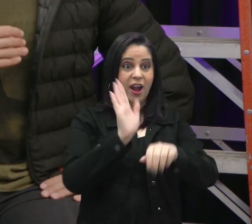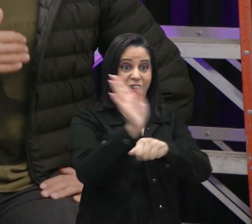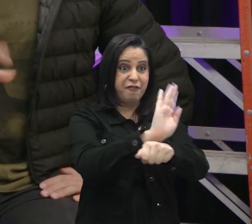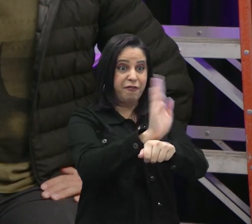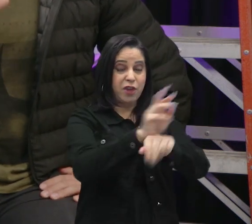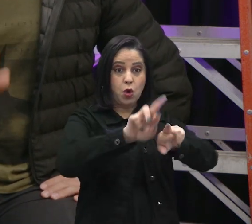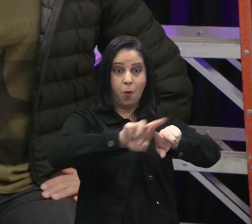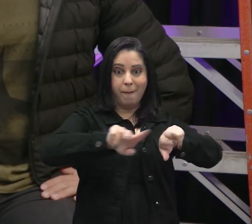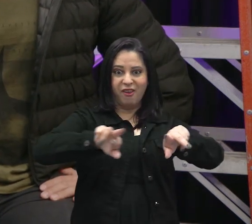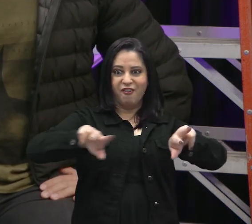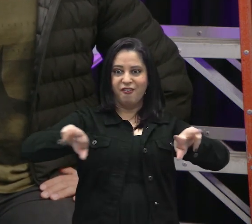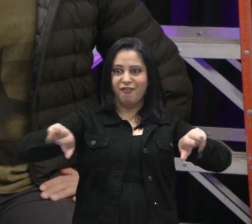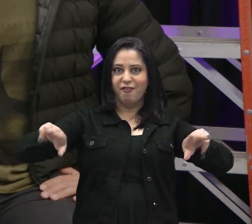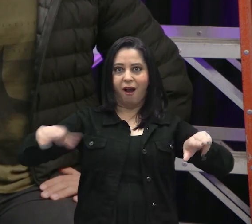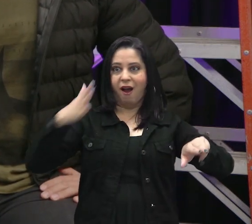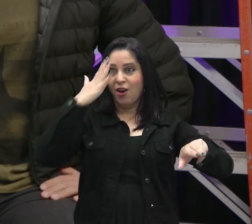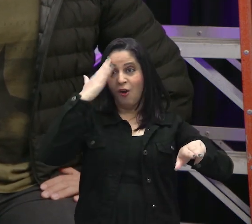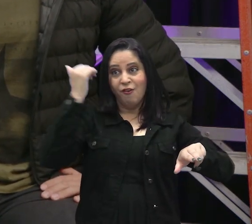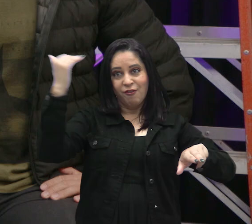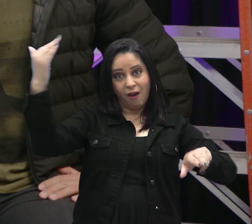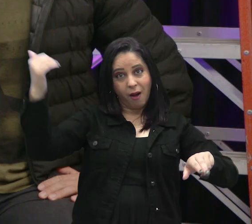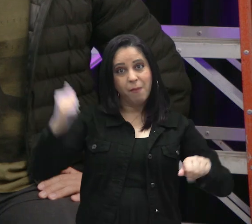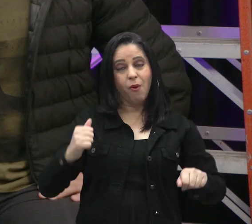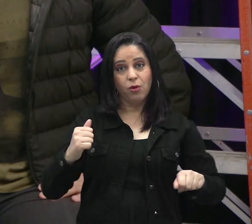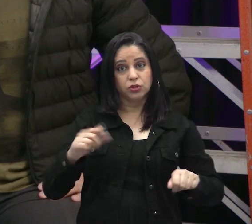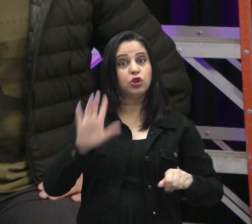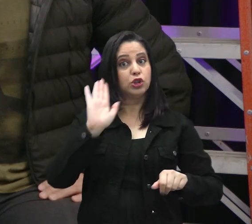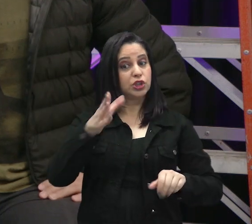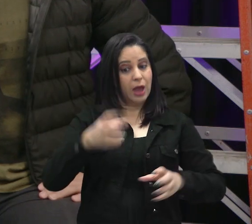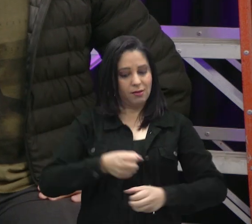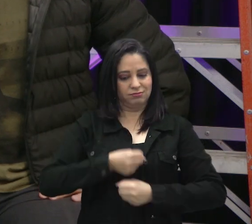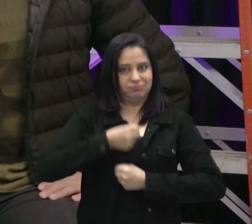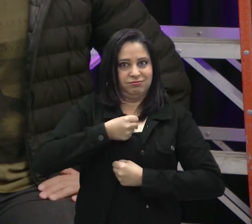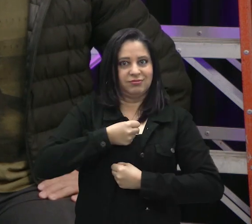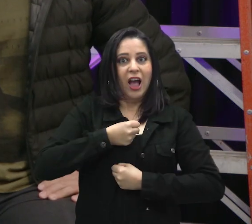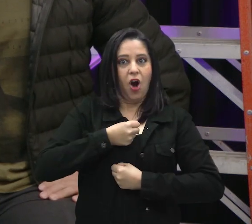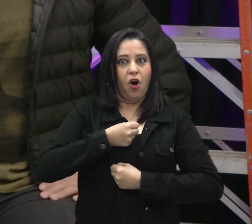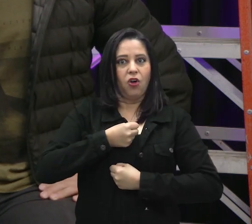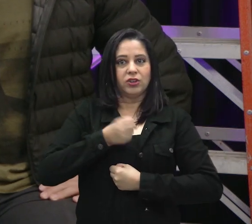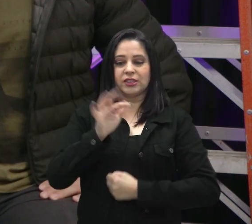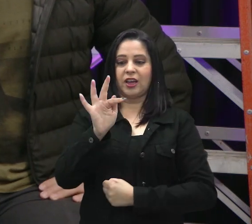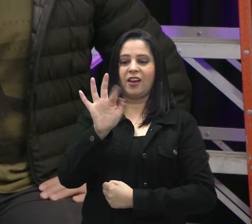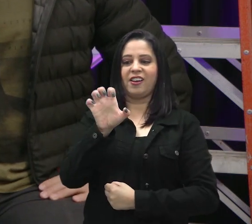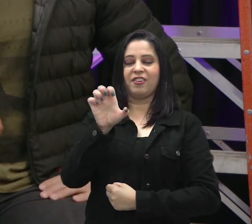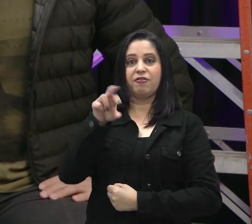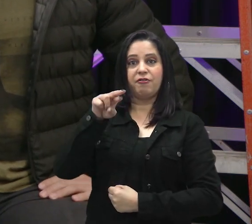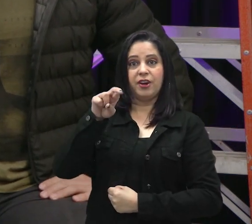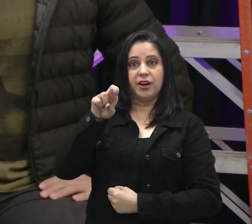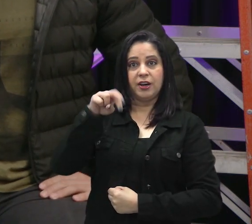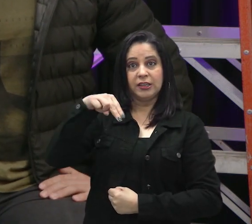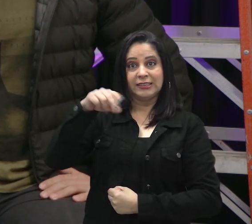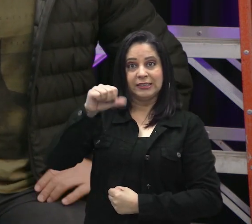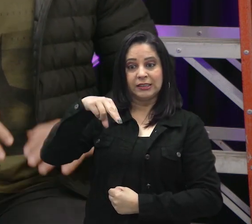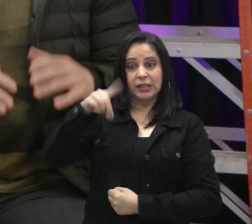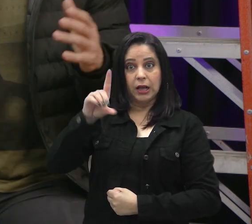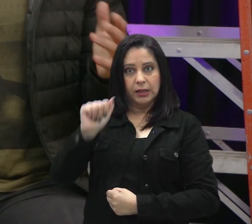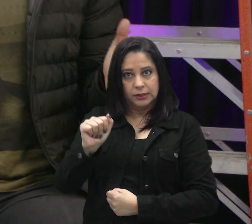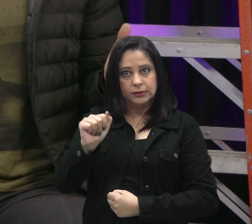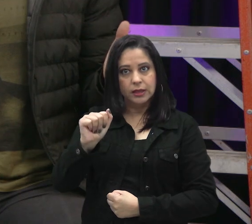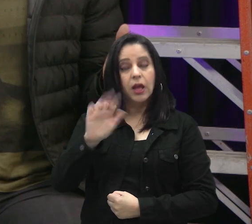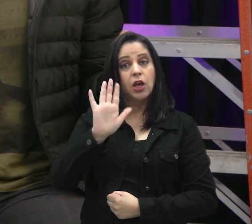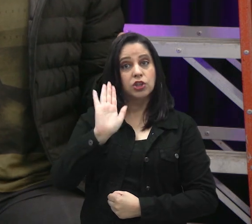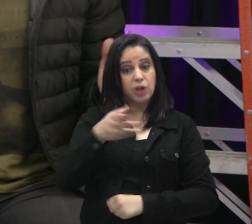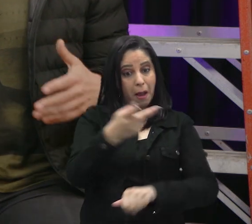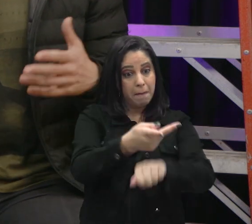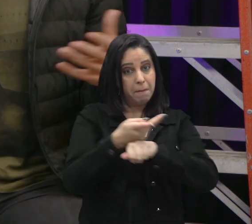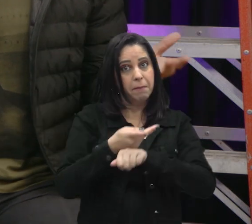brasileiros ultrapassando fronteiras, né? Agora no Oscar, né? A gente teve o filme com a Fernanda Torres, até premiado, mas quem sabe, né? A gente